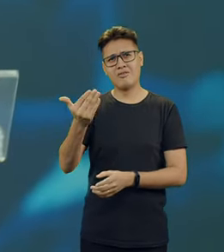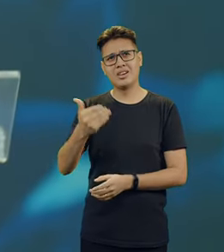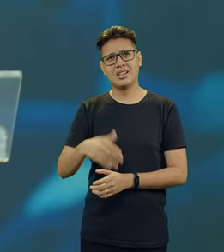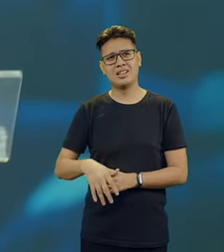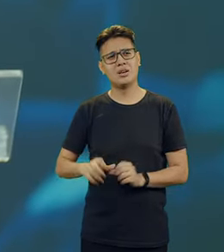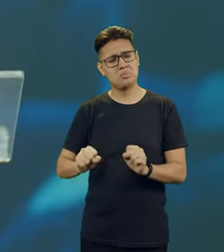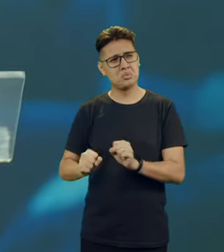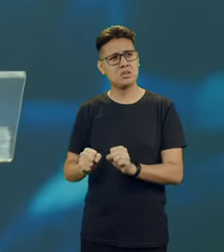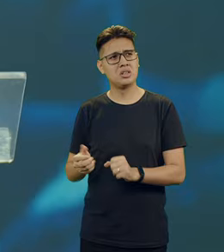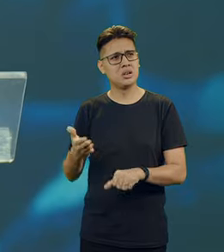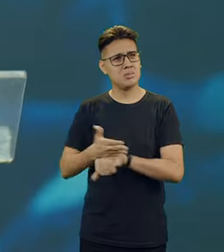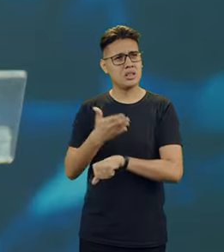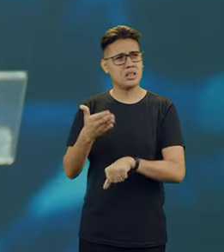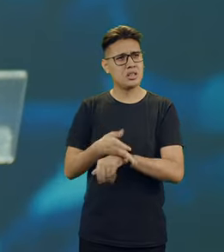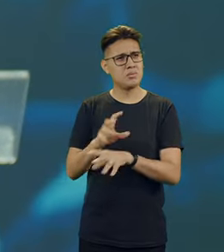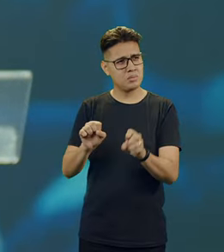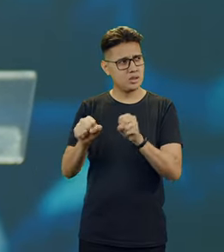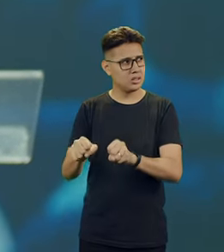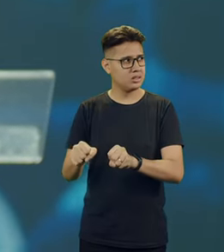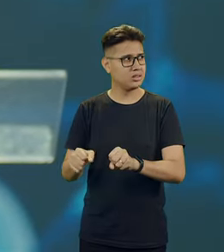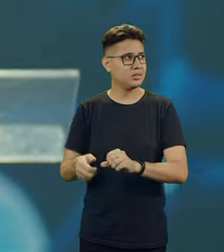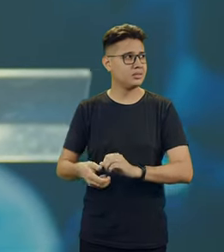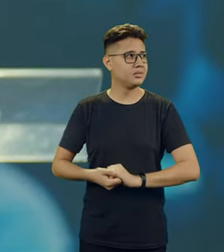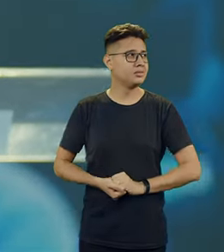daqui à frente.